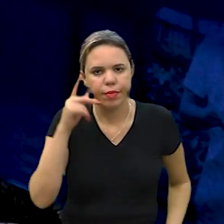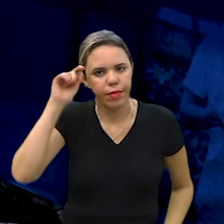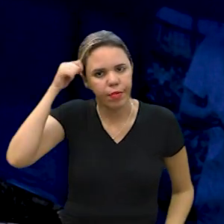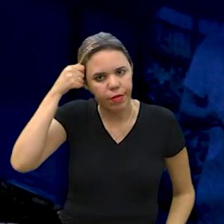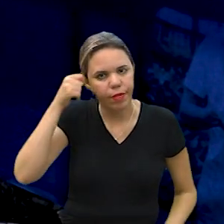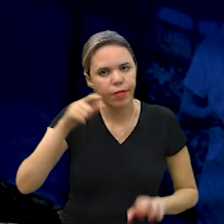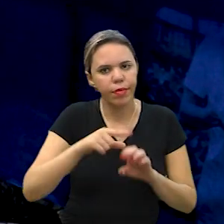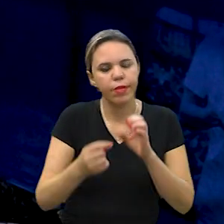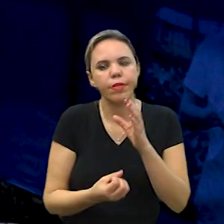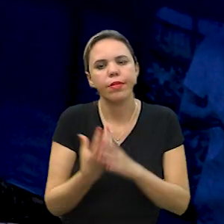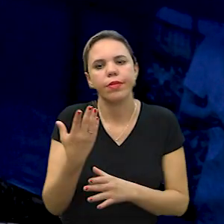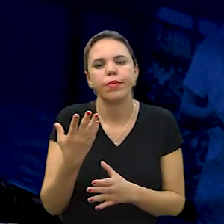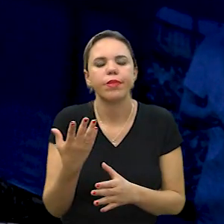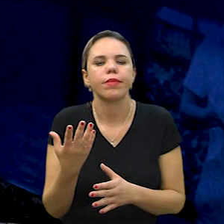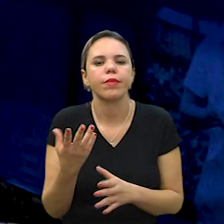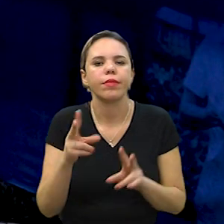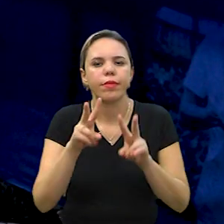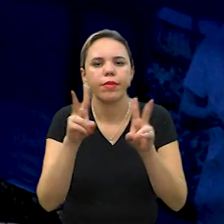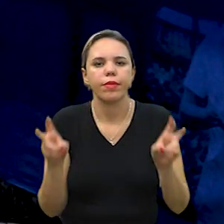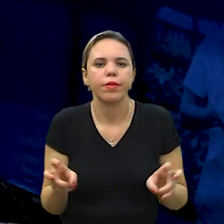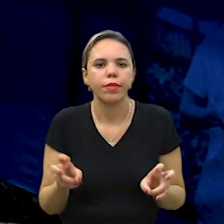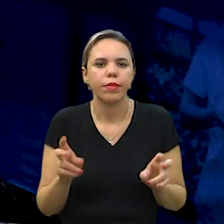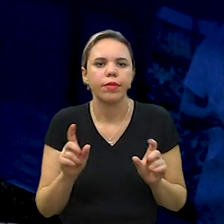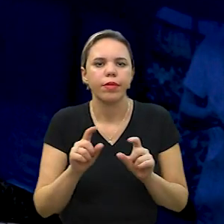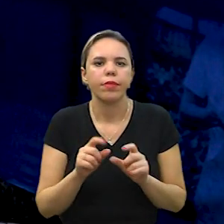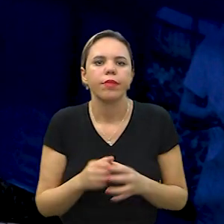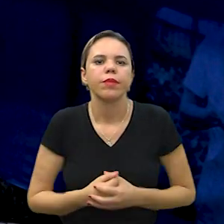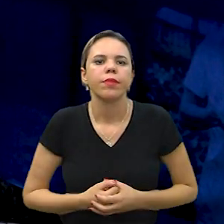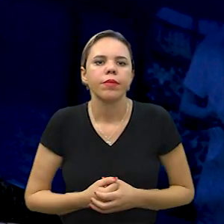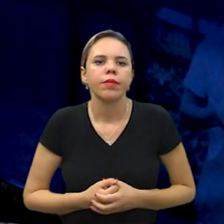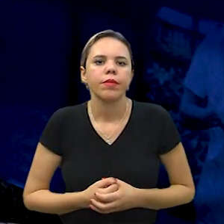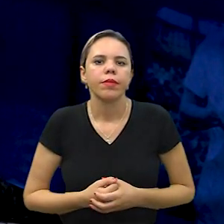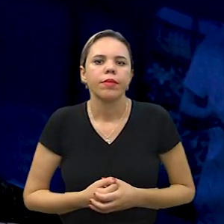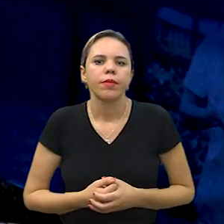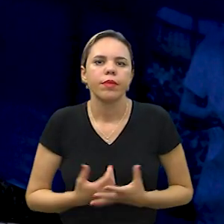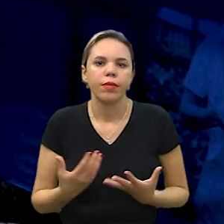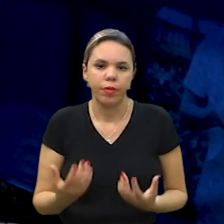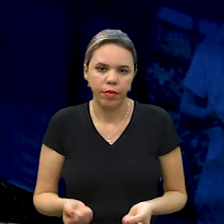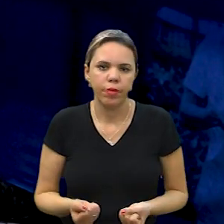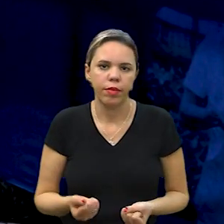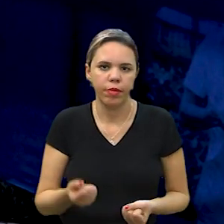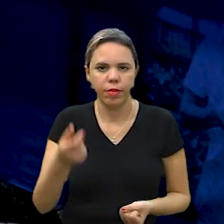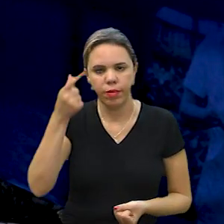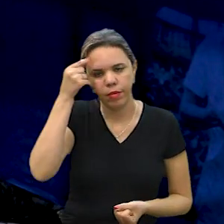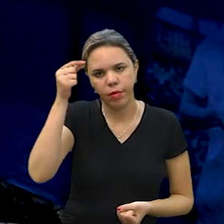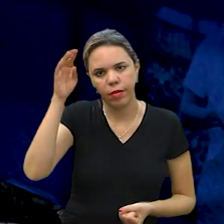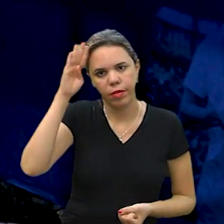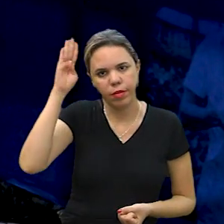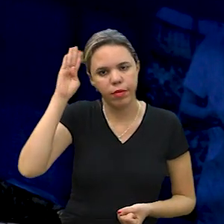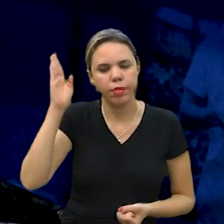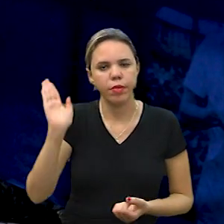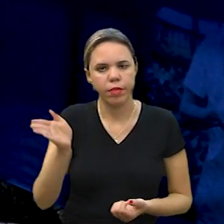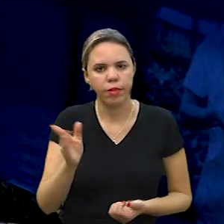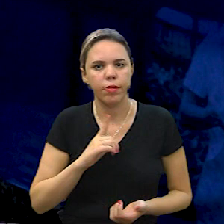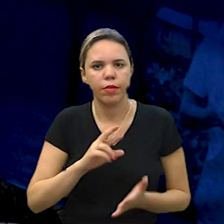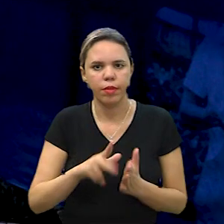de afroempreendedorismo, que é um termo já que aceito academicamente, já existem